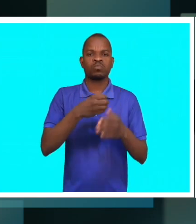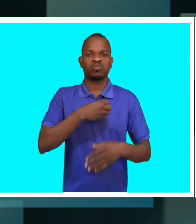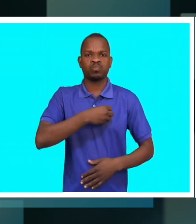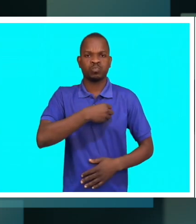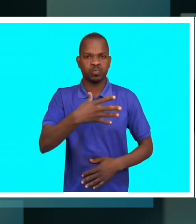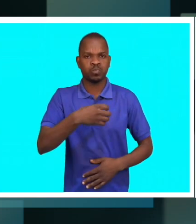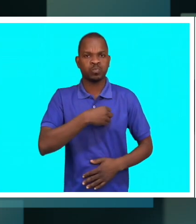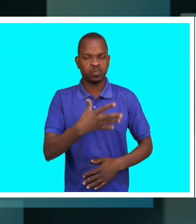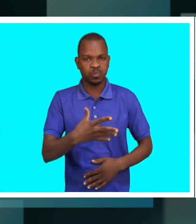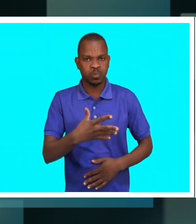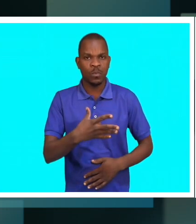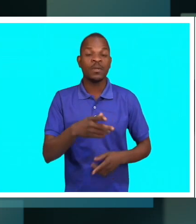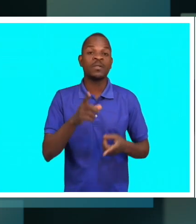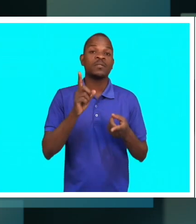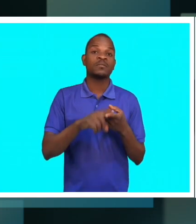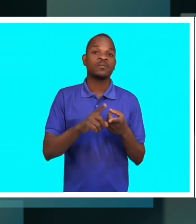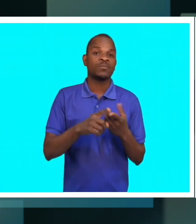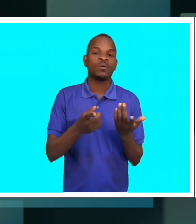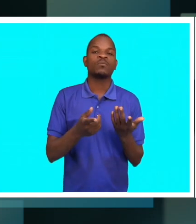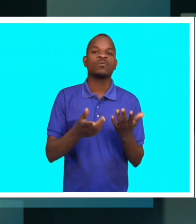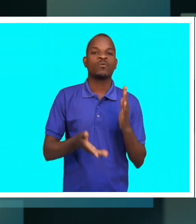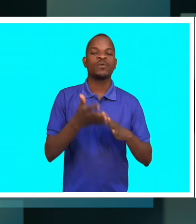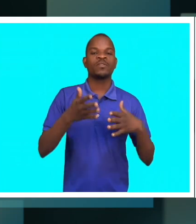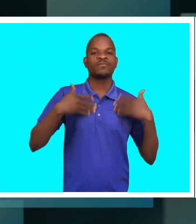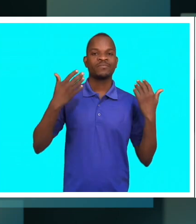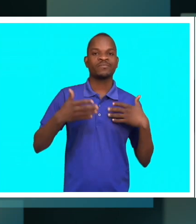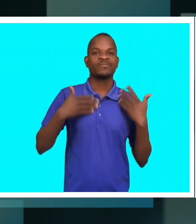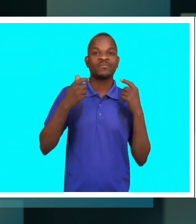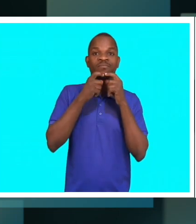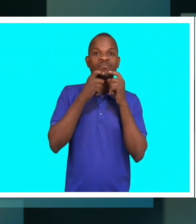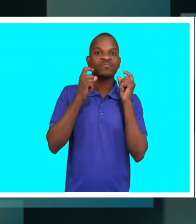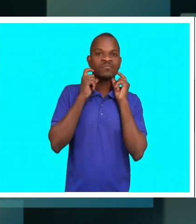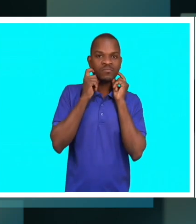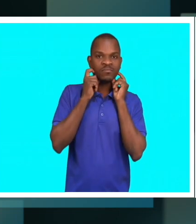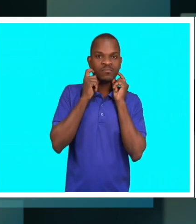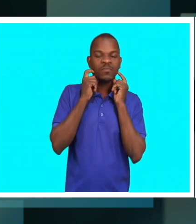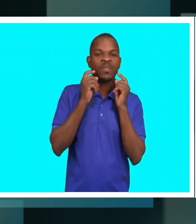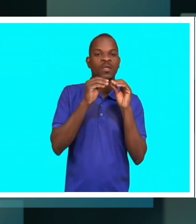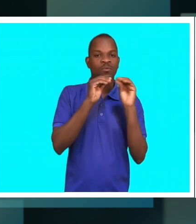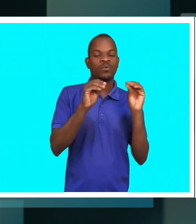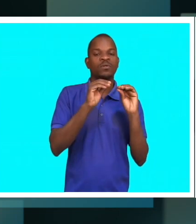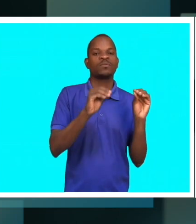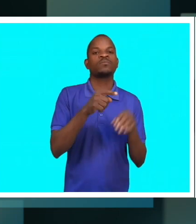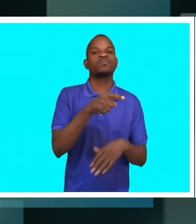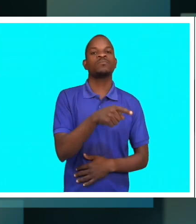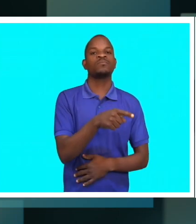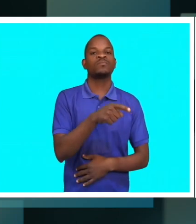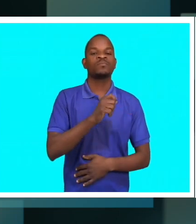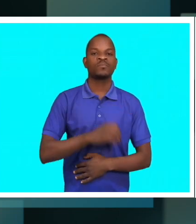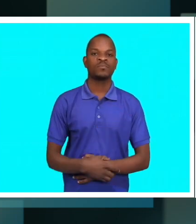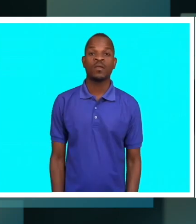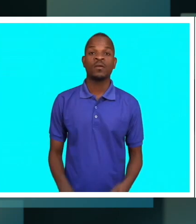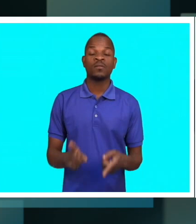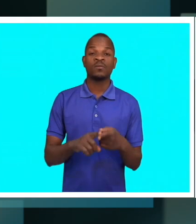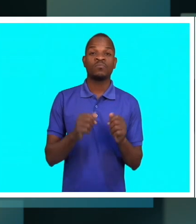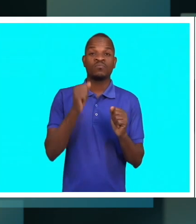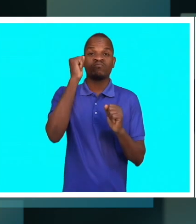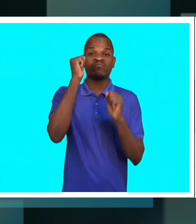os nossos cúmulos, enchem os nossos corações, cria a felicidade do Moçambique. É a educação.